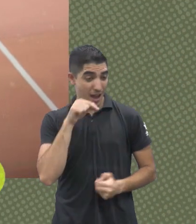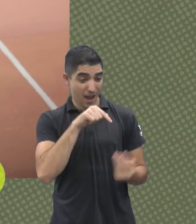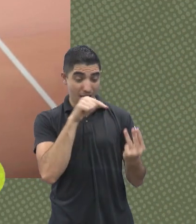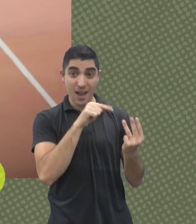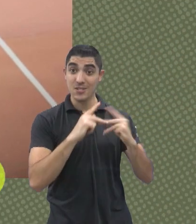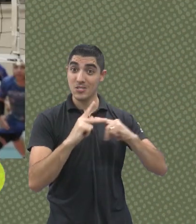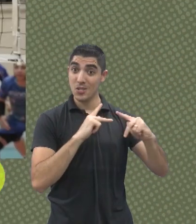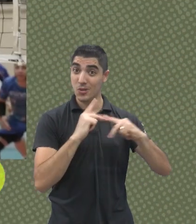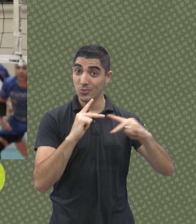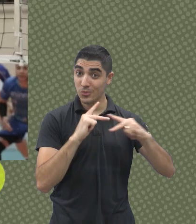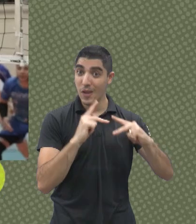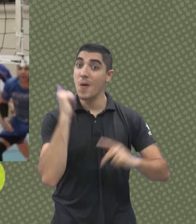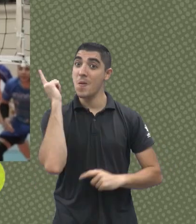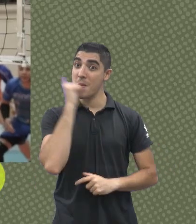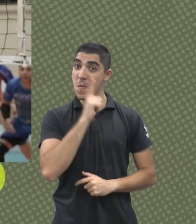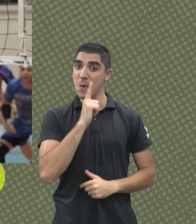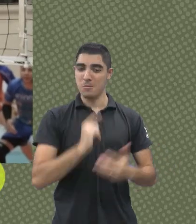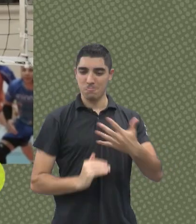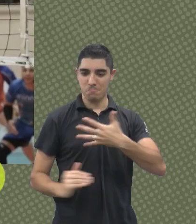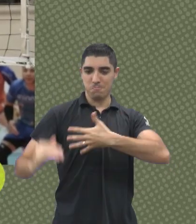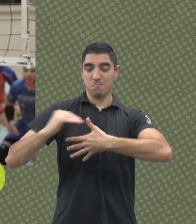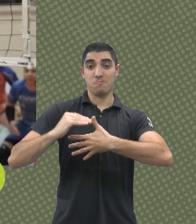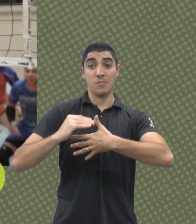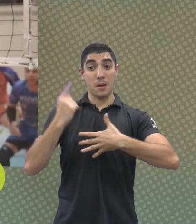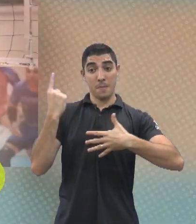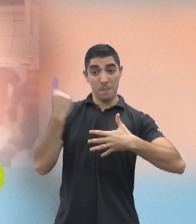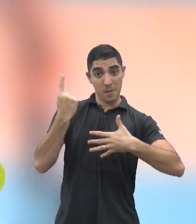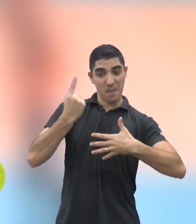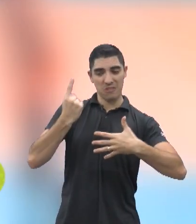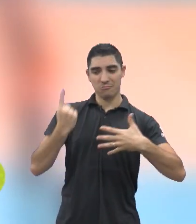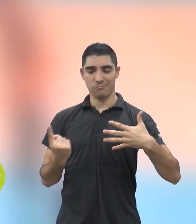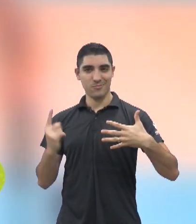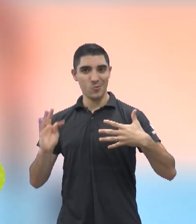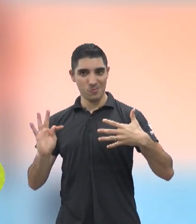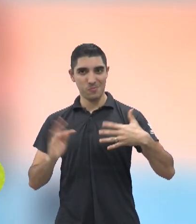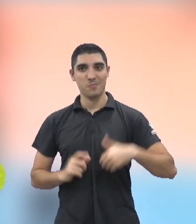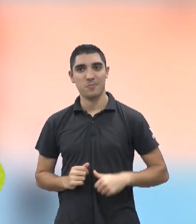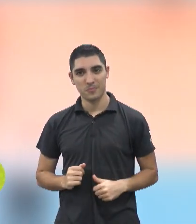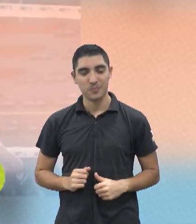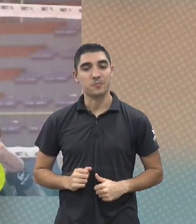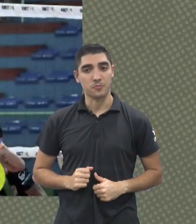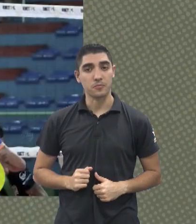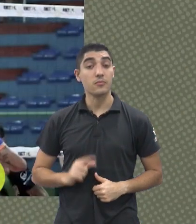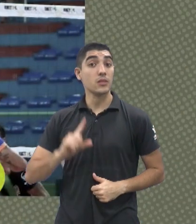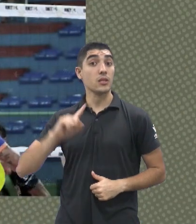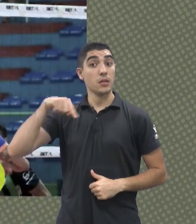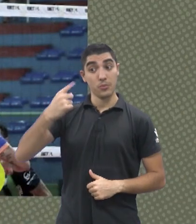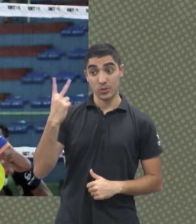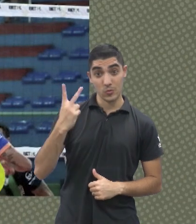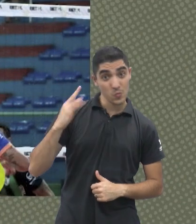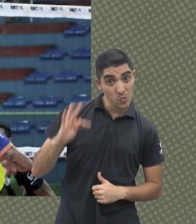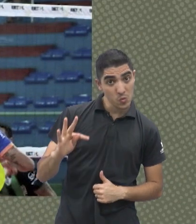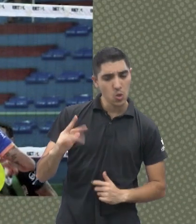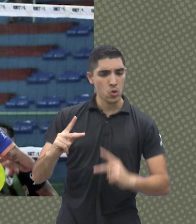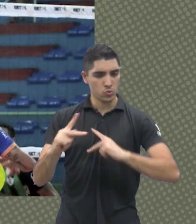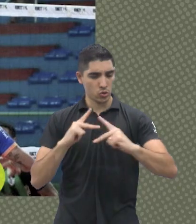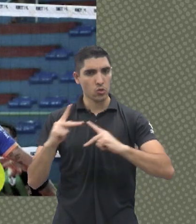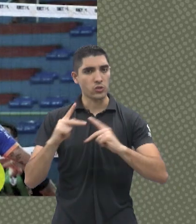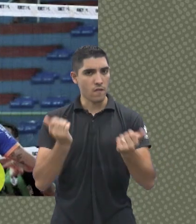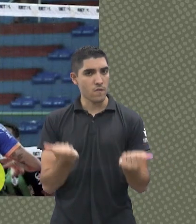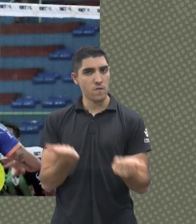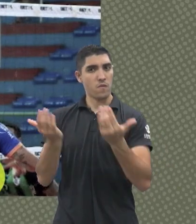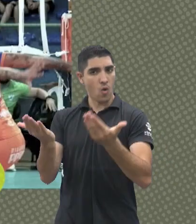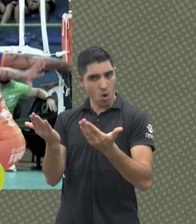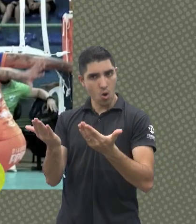vôlei São José como líder do primeiro turno da Superliga. O retorno começou com o São José visitando e mantendo a